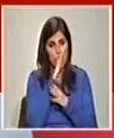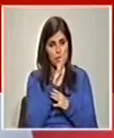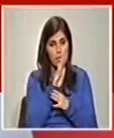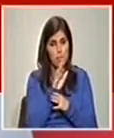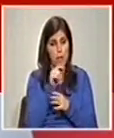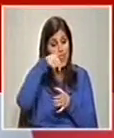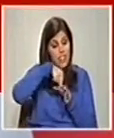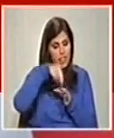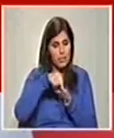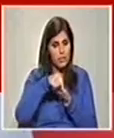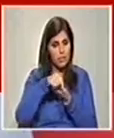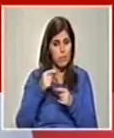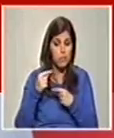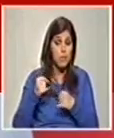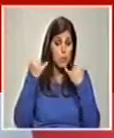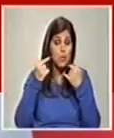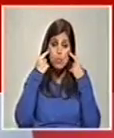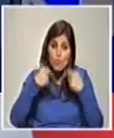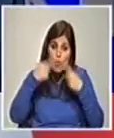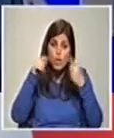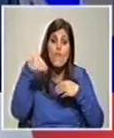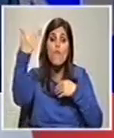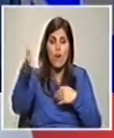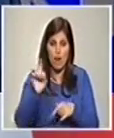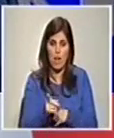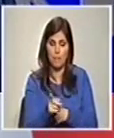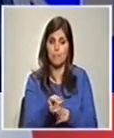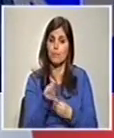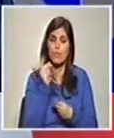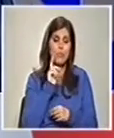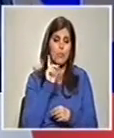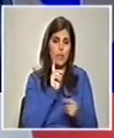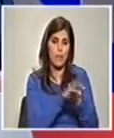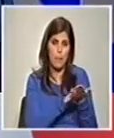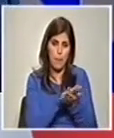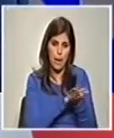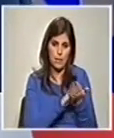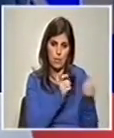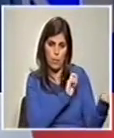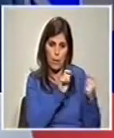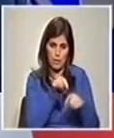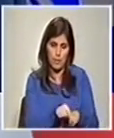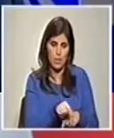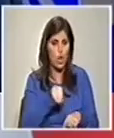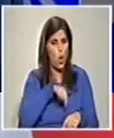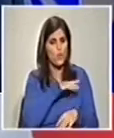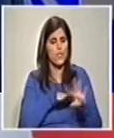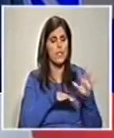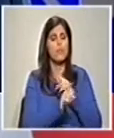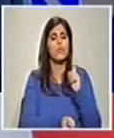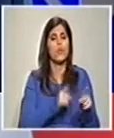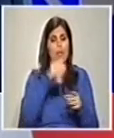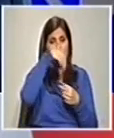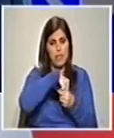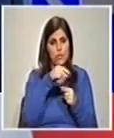ser, não é só para dentro. Para dentro das instituições. Isso é essencial e é básico nesta discussão. O que nós fazemos? Nós temos, dentro